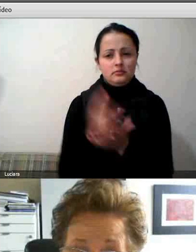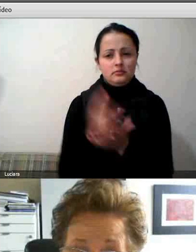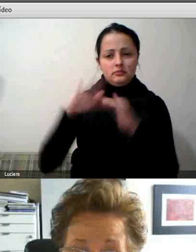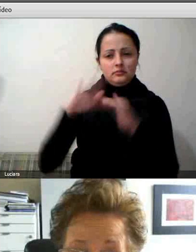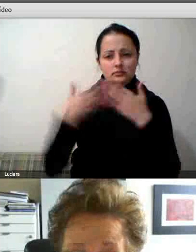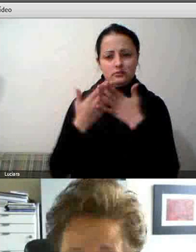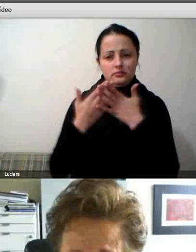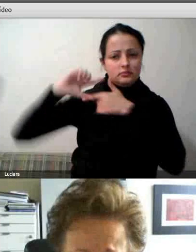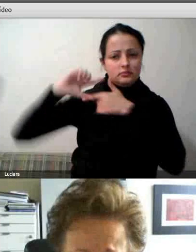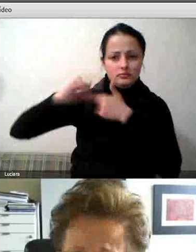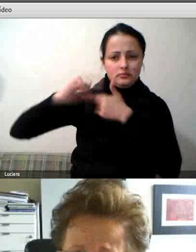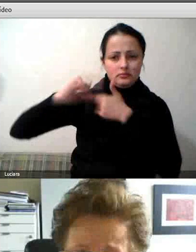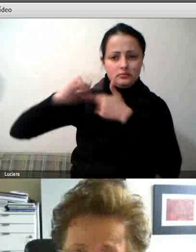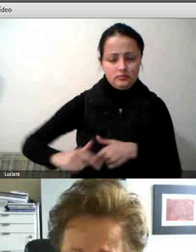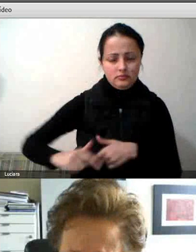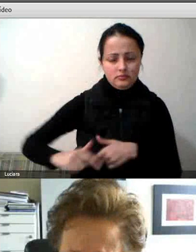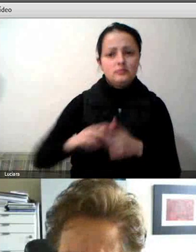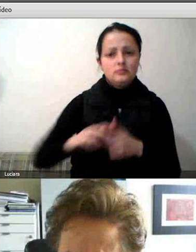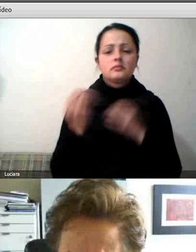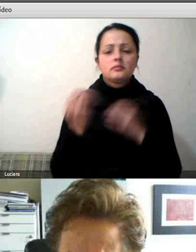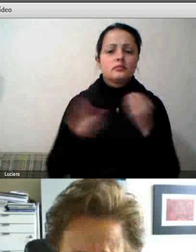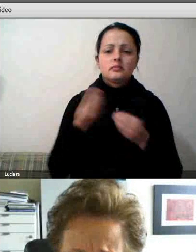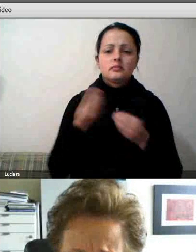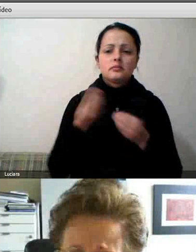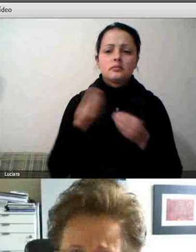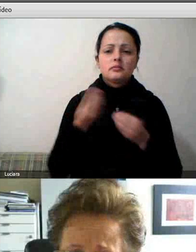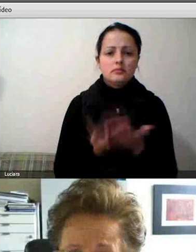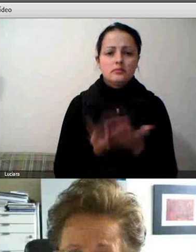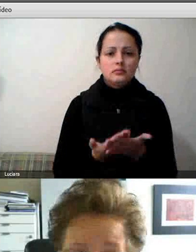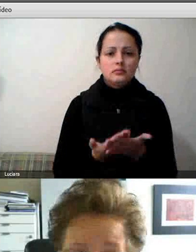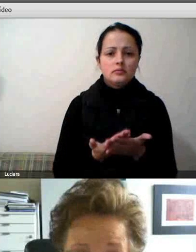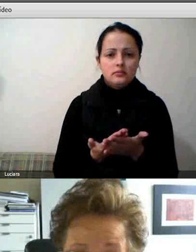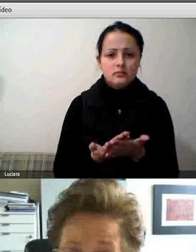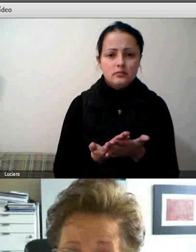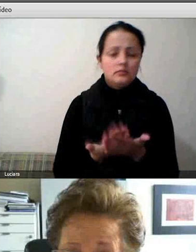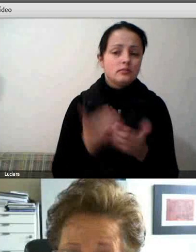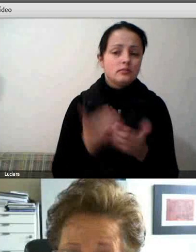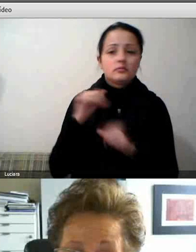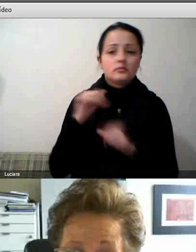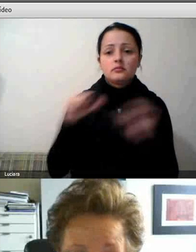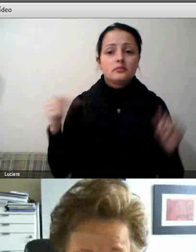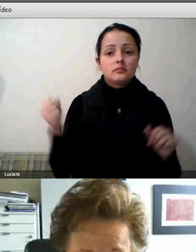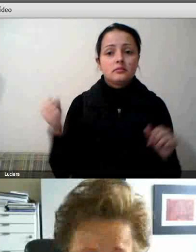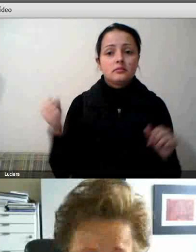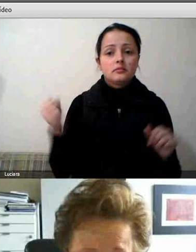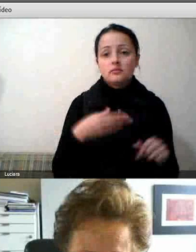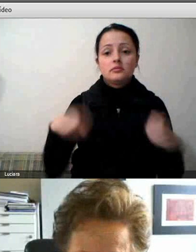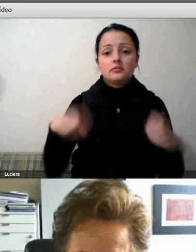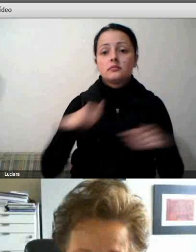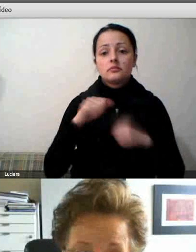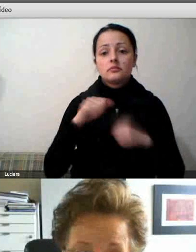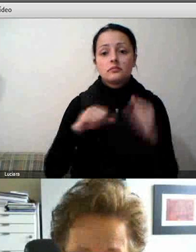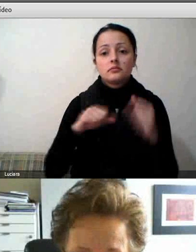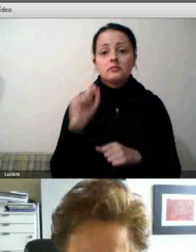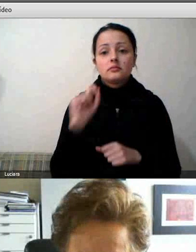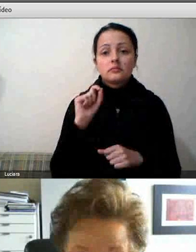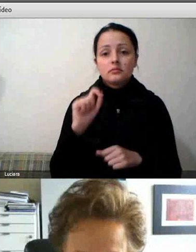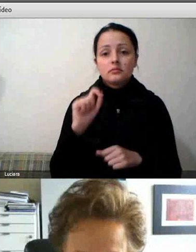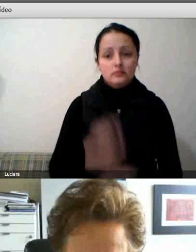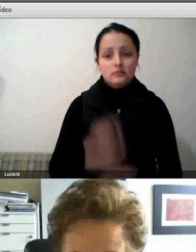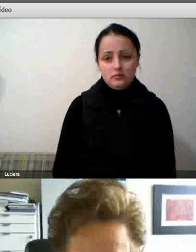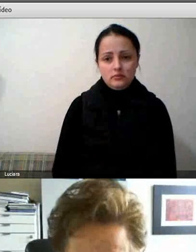Agora eu pergunto a vocês, estamos falando em mudança. Incluir na cultura digital é mudar a escola completamente. Porque essa escola que nós estamos aí